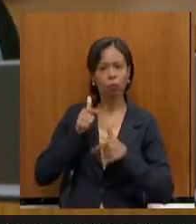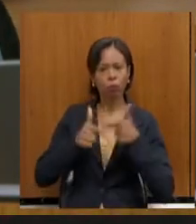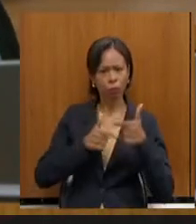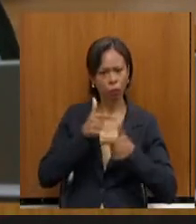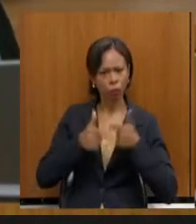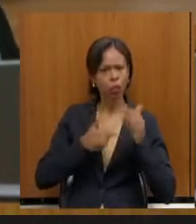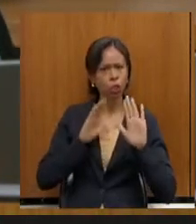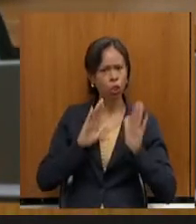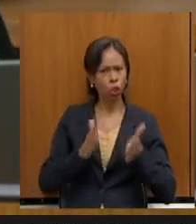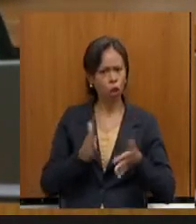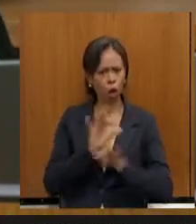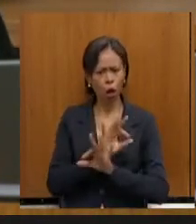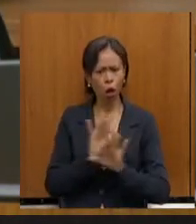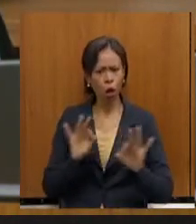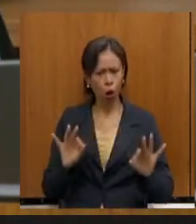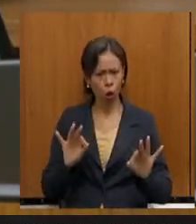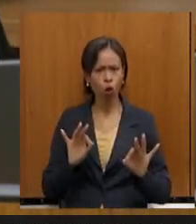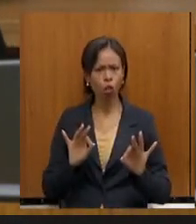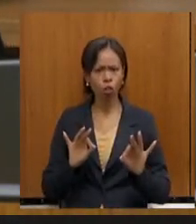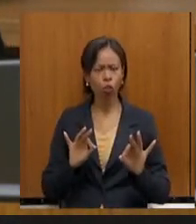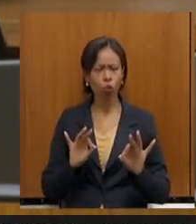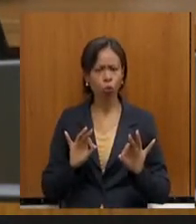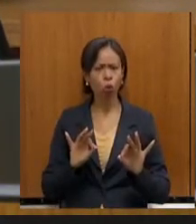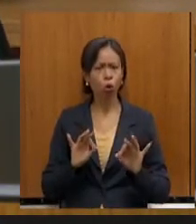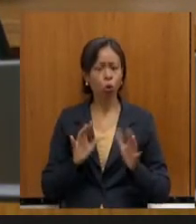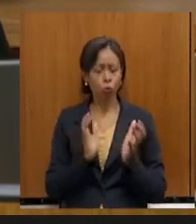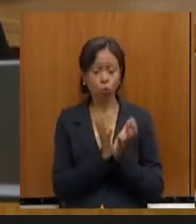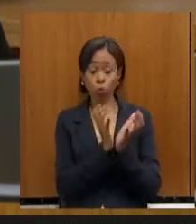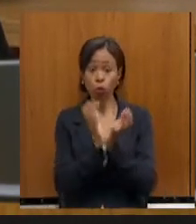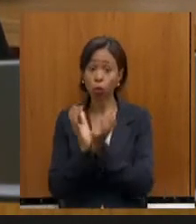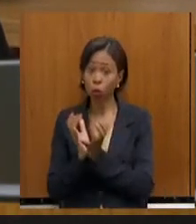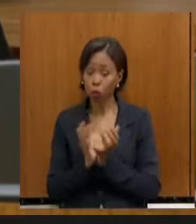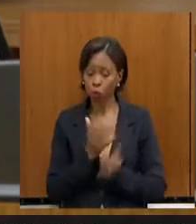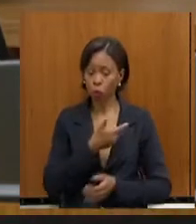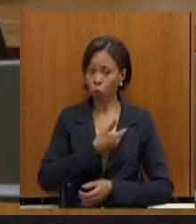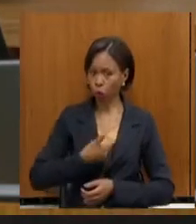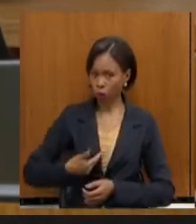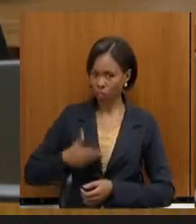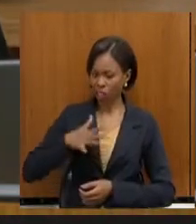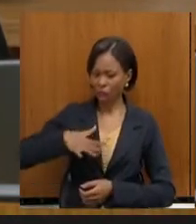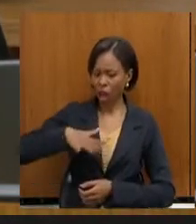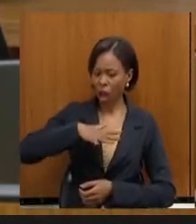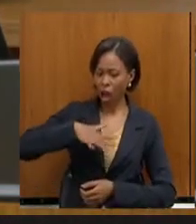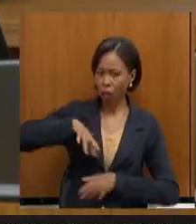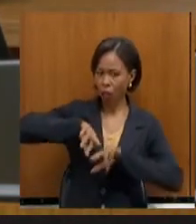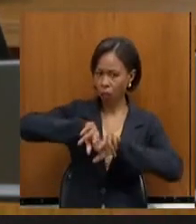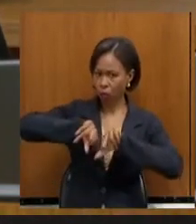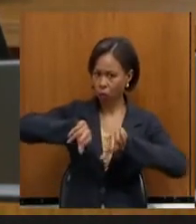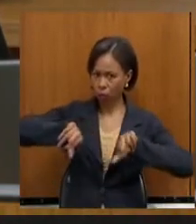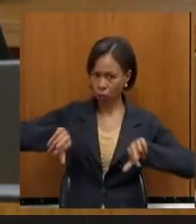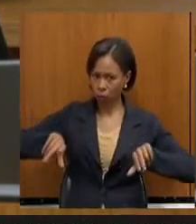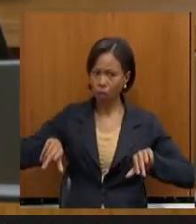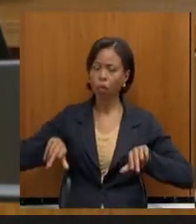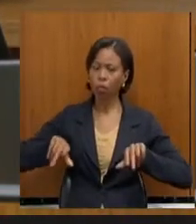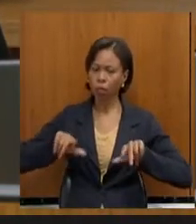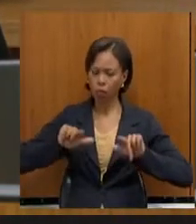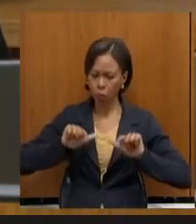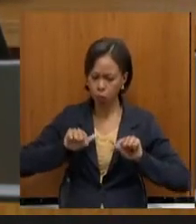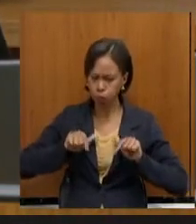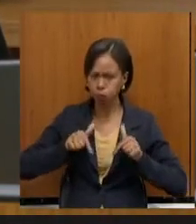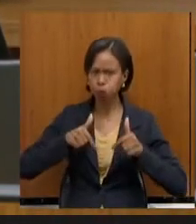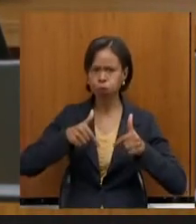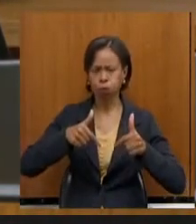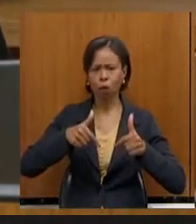colocado por você não é por uma equipe de governo de várias áreas para que ele tivesse uma sustentação take números